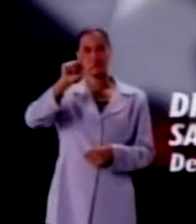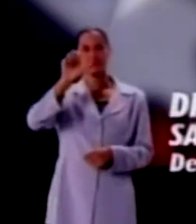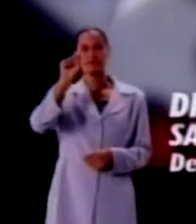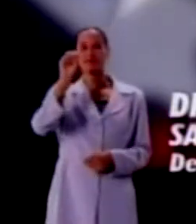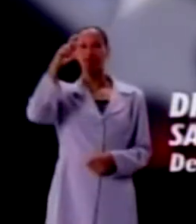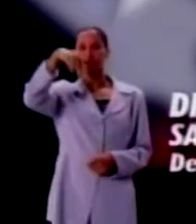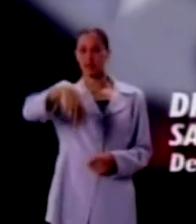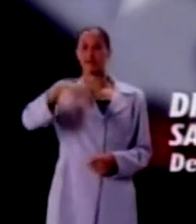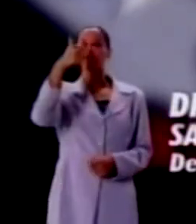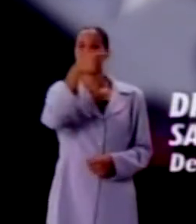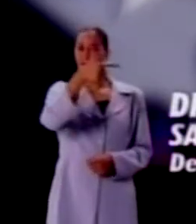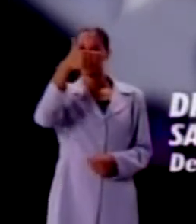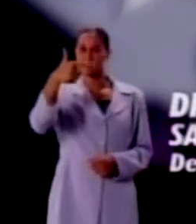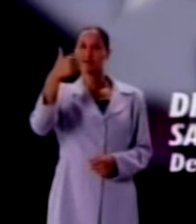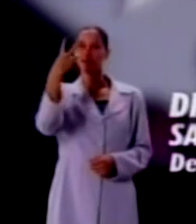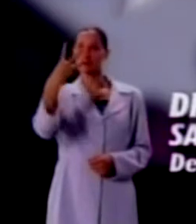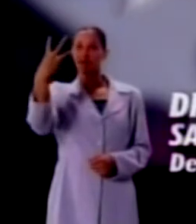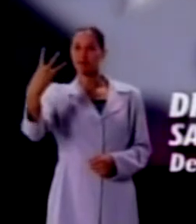Nelson Salomé,